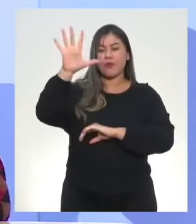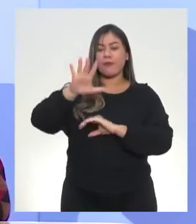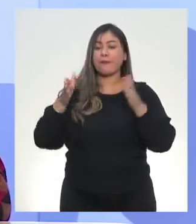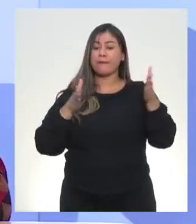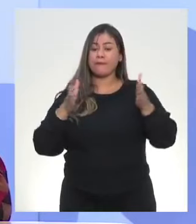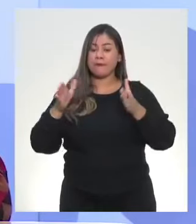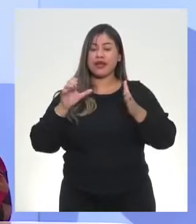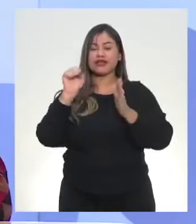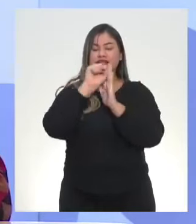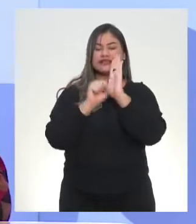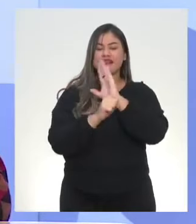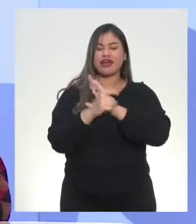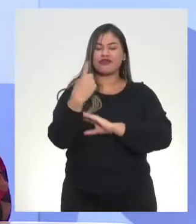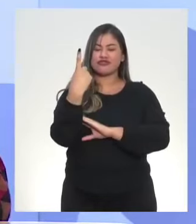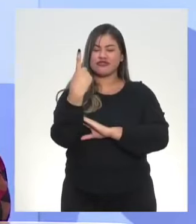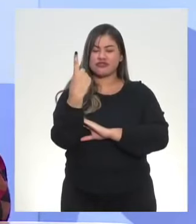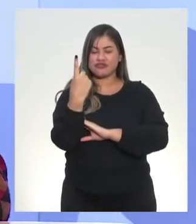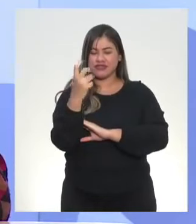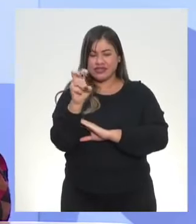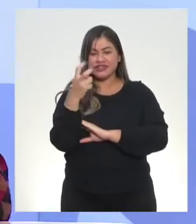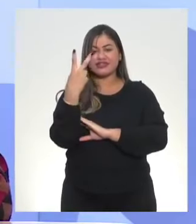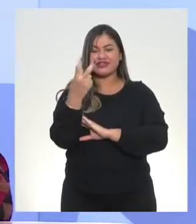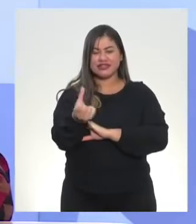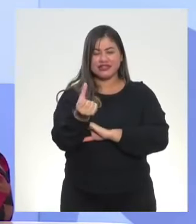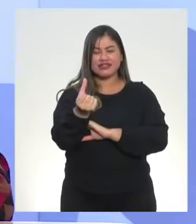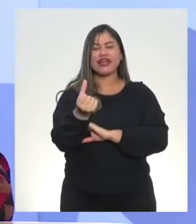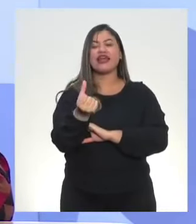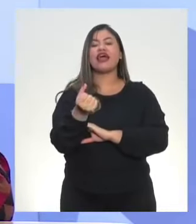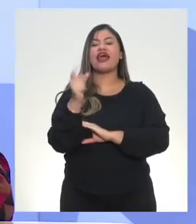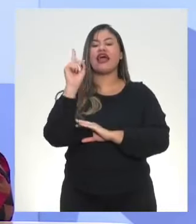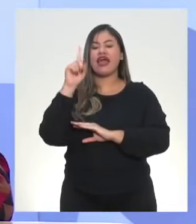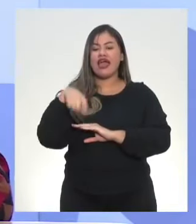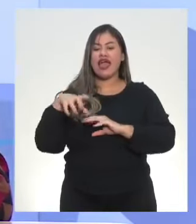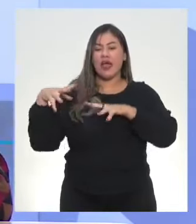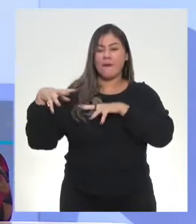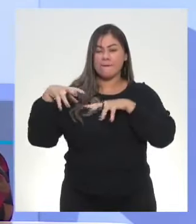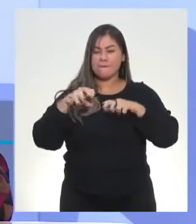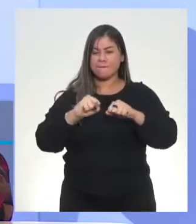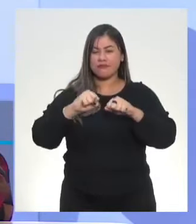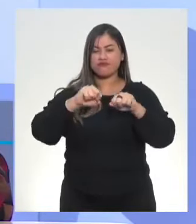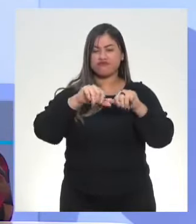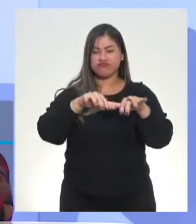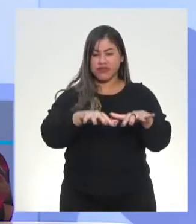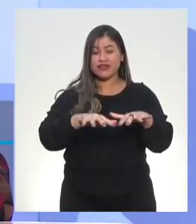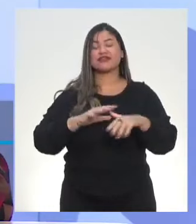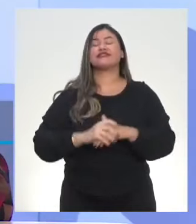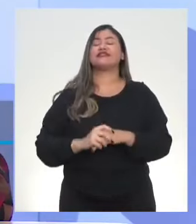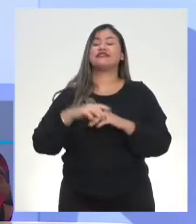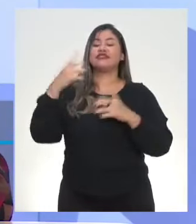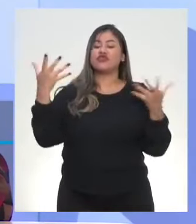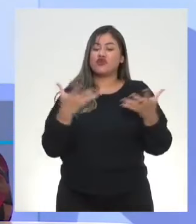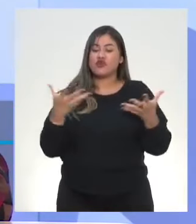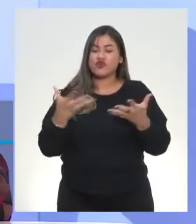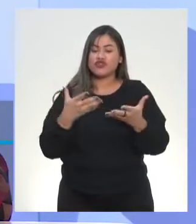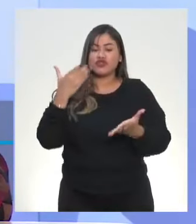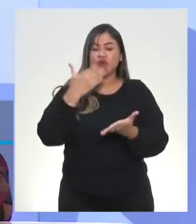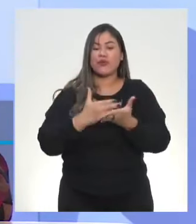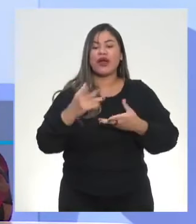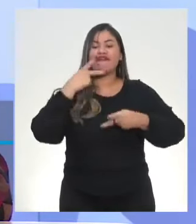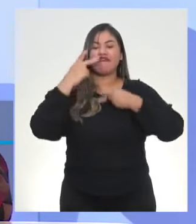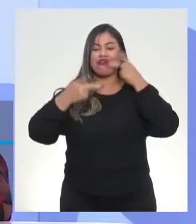europeia nos séculos XV e XVI, o período das colonizações. E hoje a gente vai iniciar falando